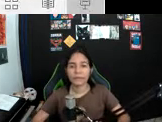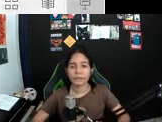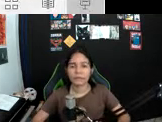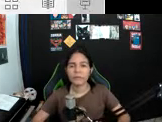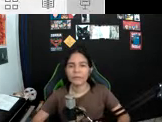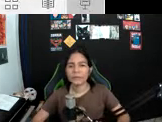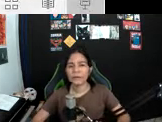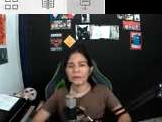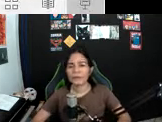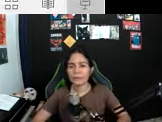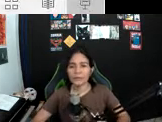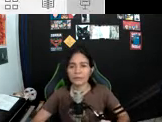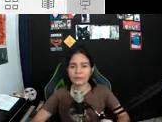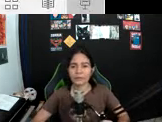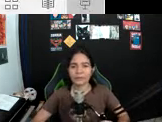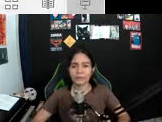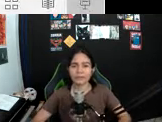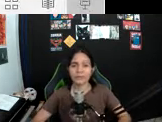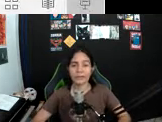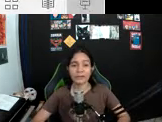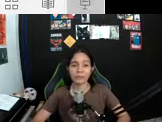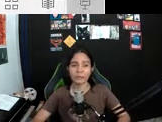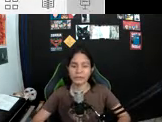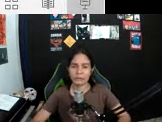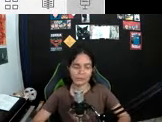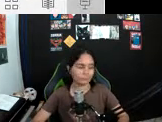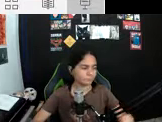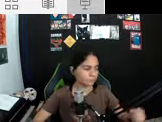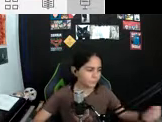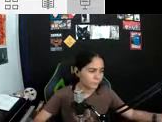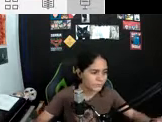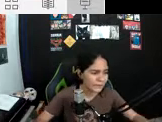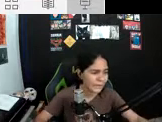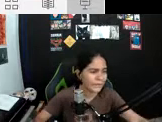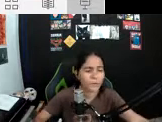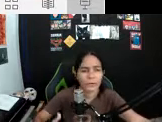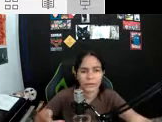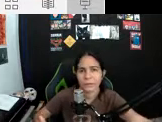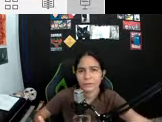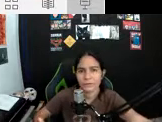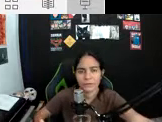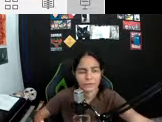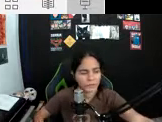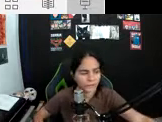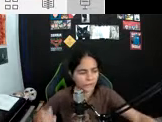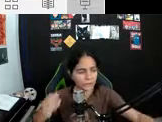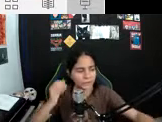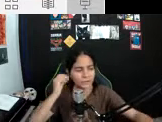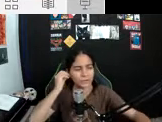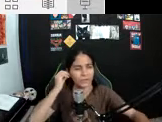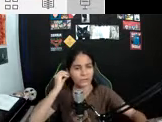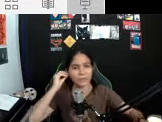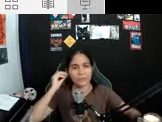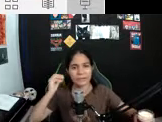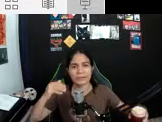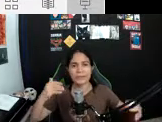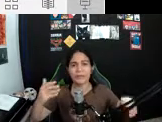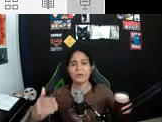A Constituição Federal, ela dá liberdade para exercício das profissões. E aí qualquer profissão, né, desde que